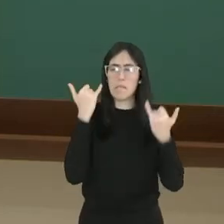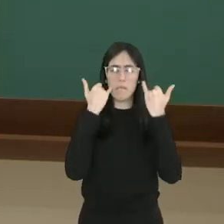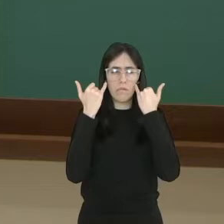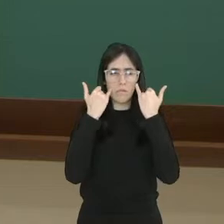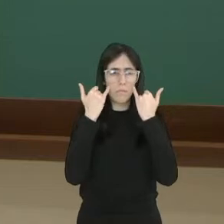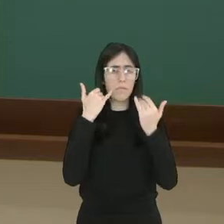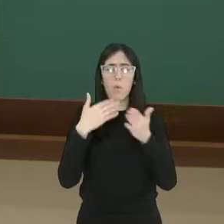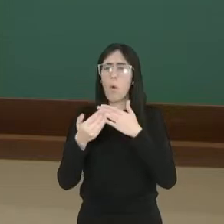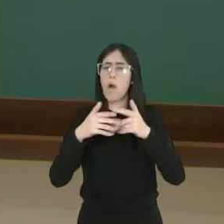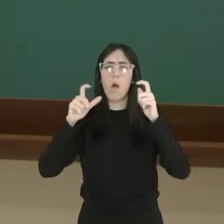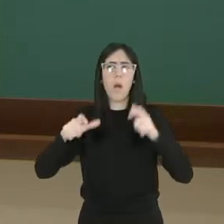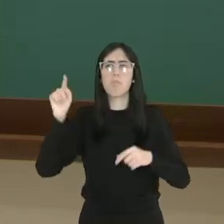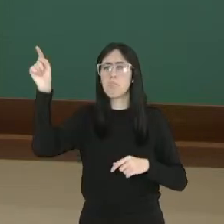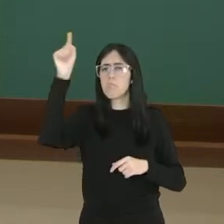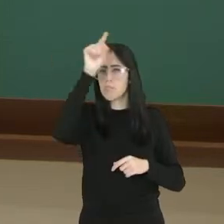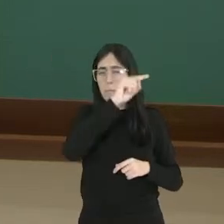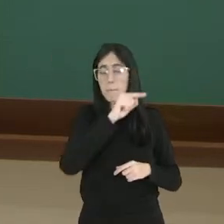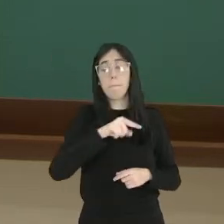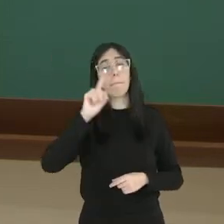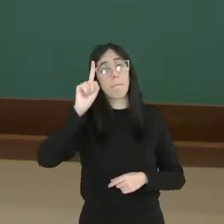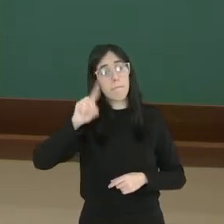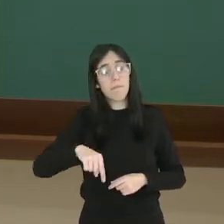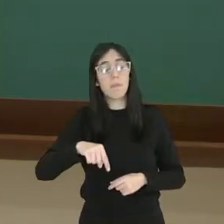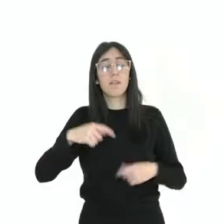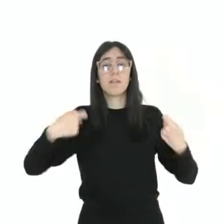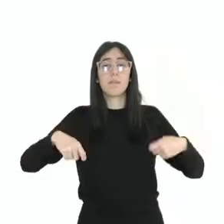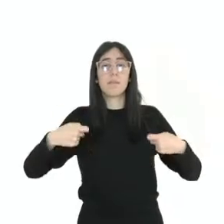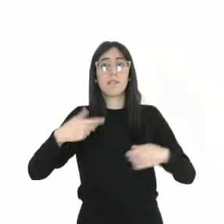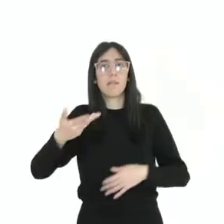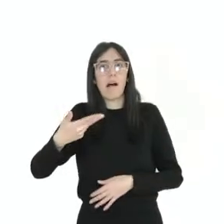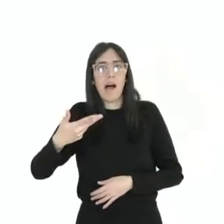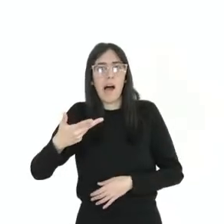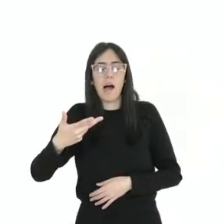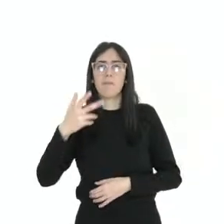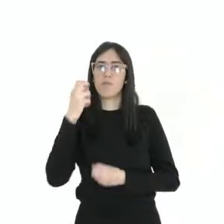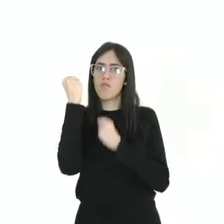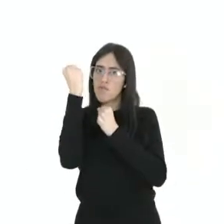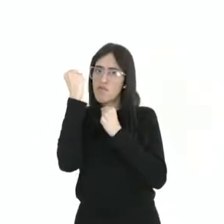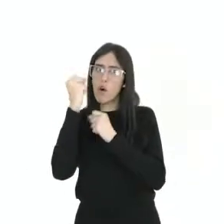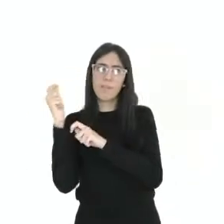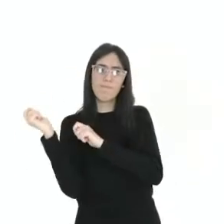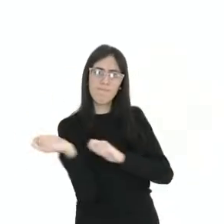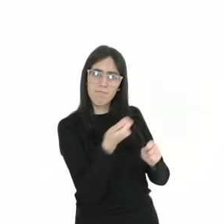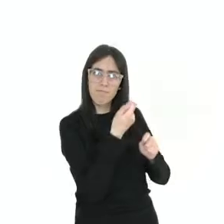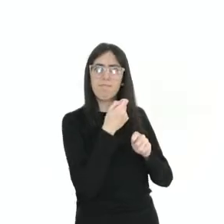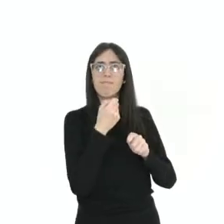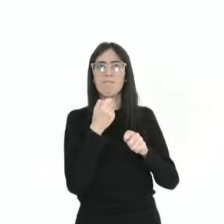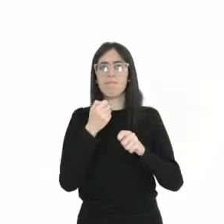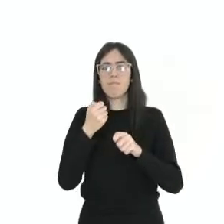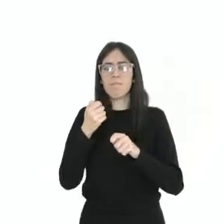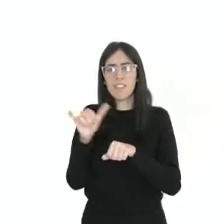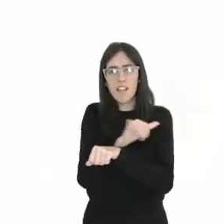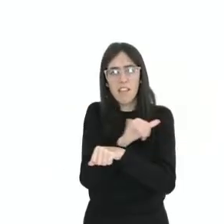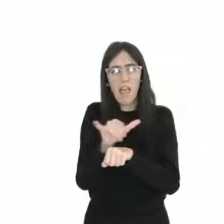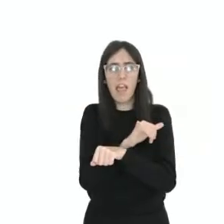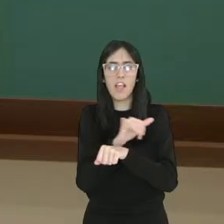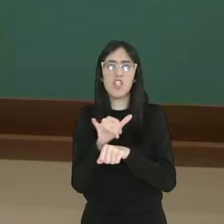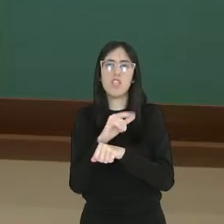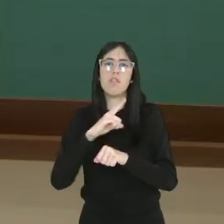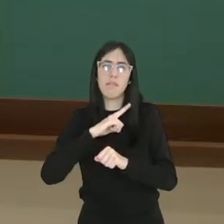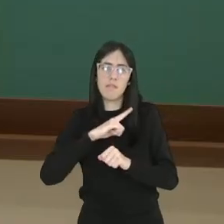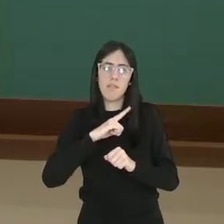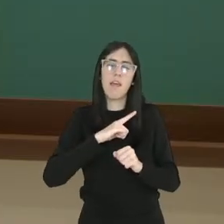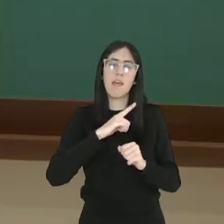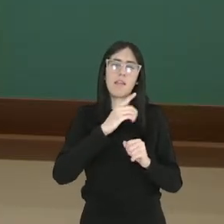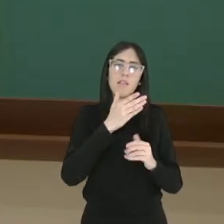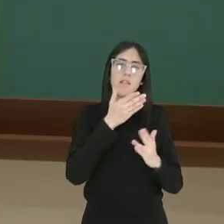que é praticado, ele é uma combinação de potência, velocidade, estratégia e pausas. Então, lógico, gente,